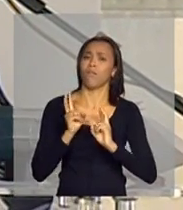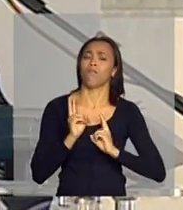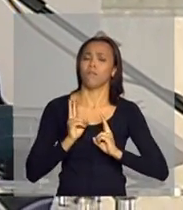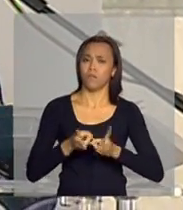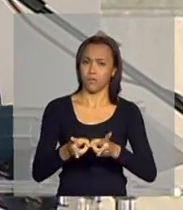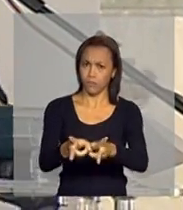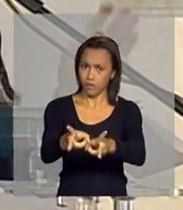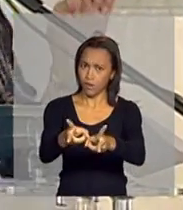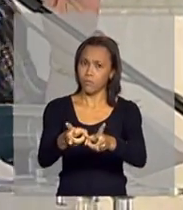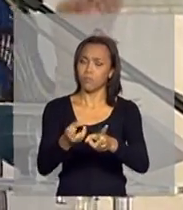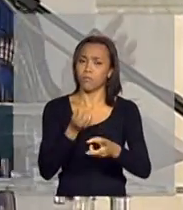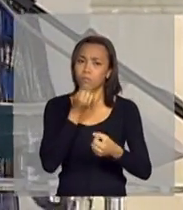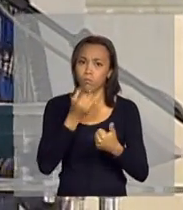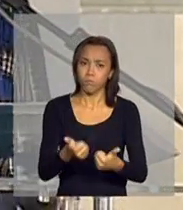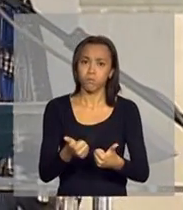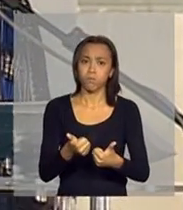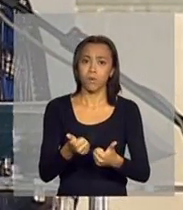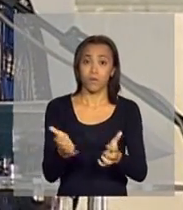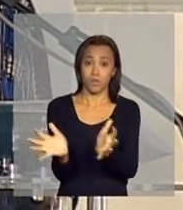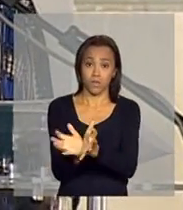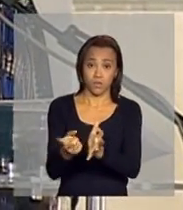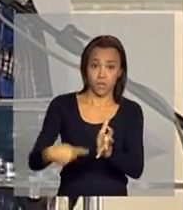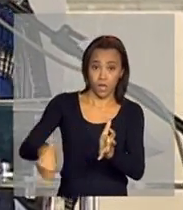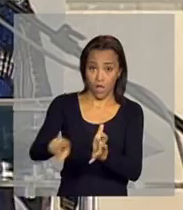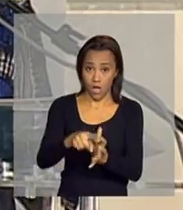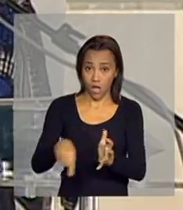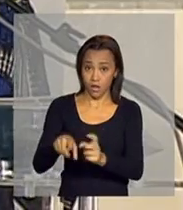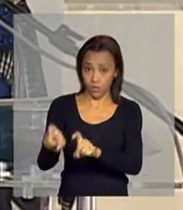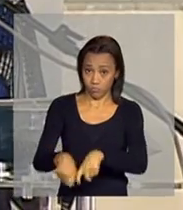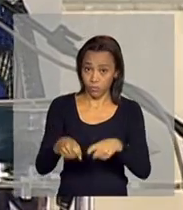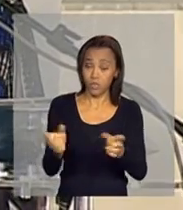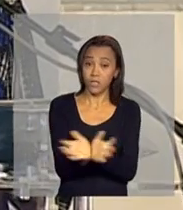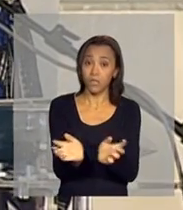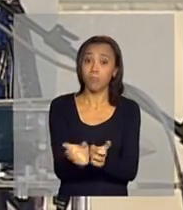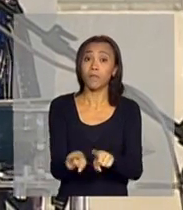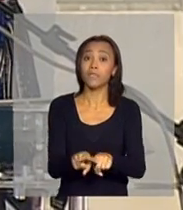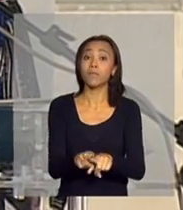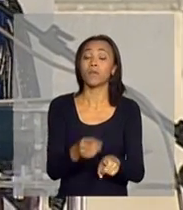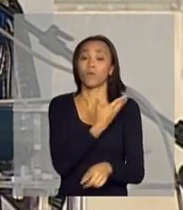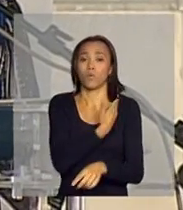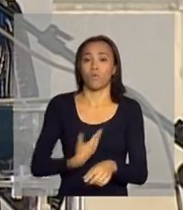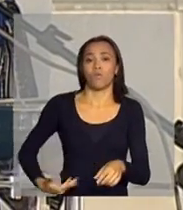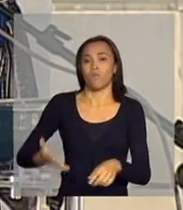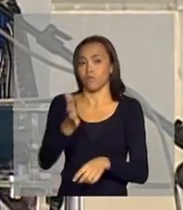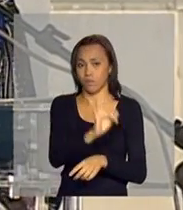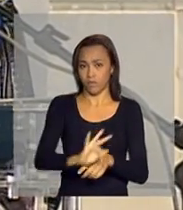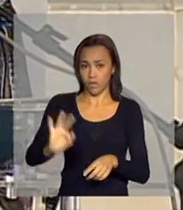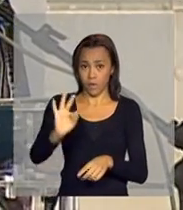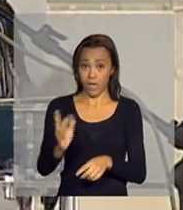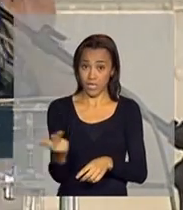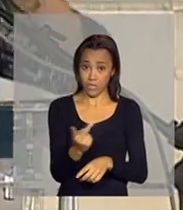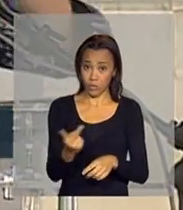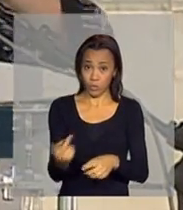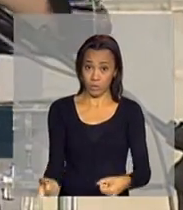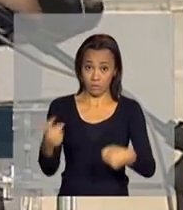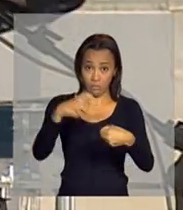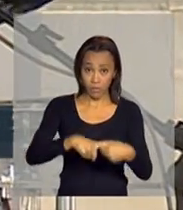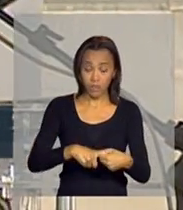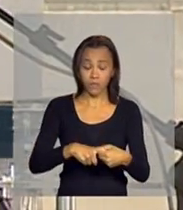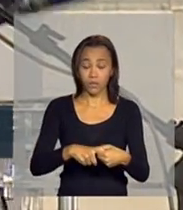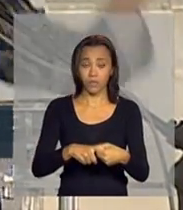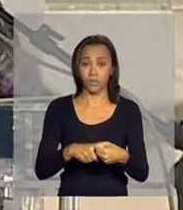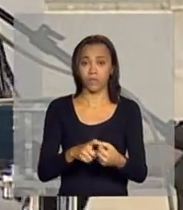mais intensa entre o setor agropecuário e o governo federal. E essa parceria se traduziu